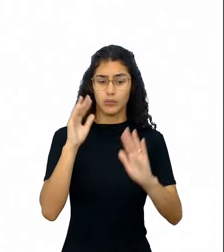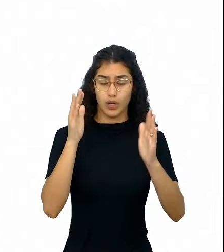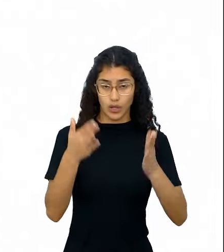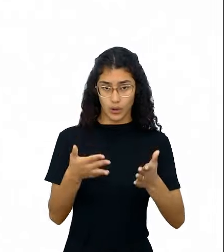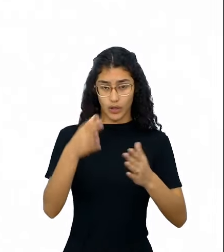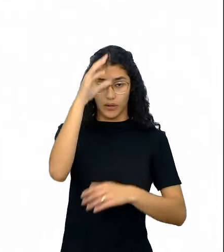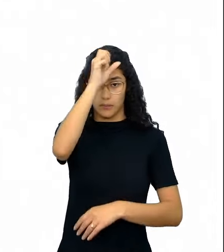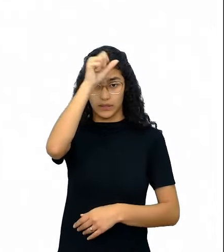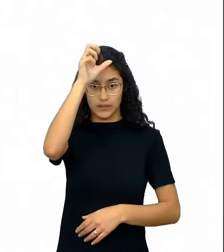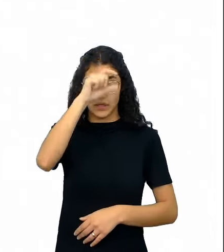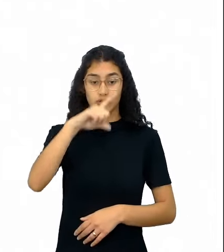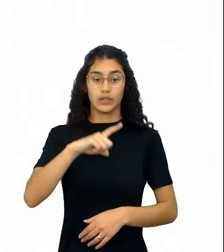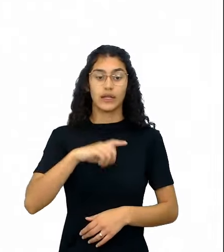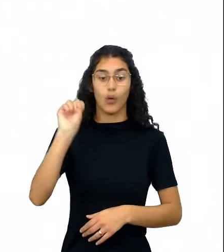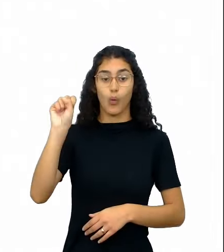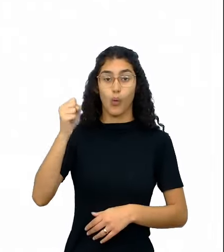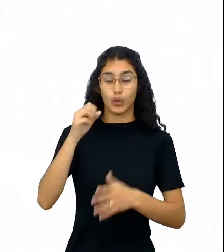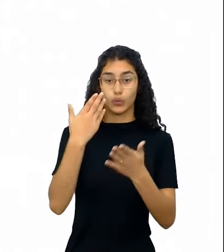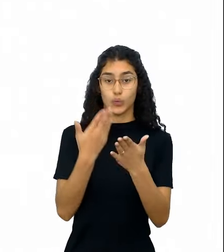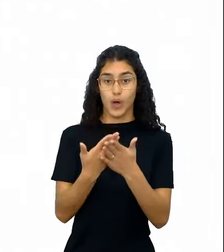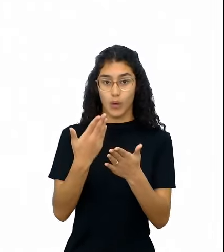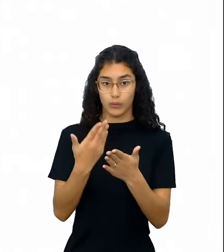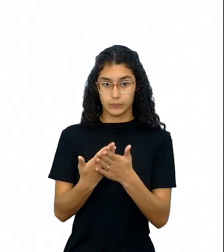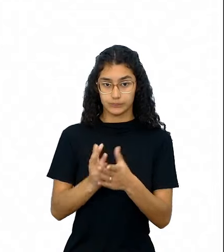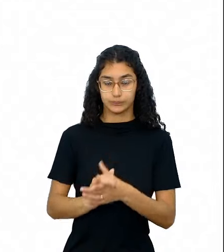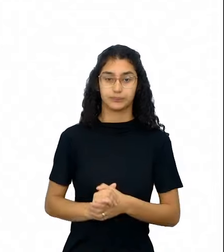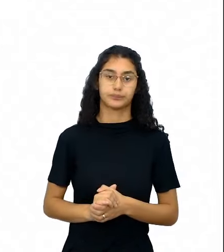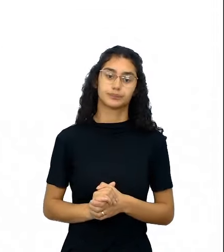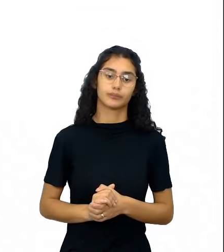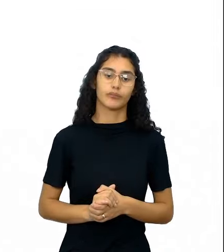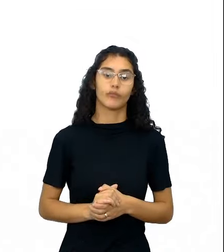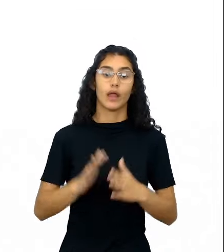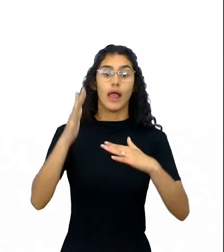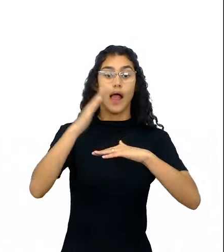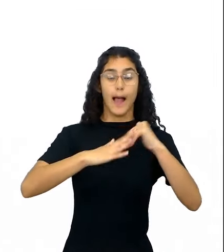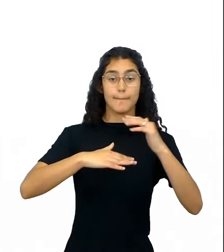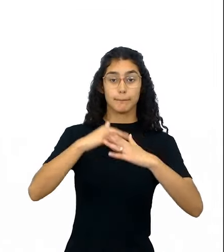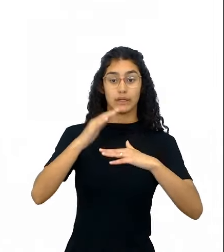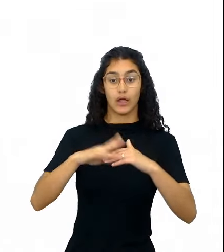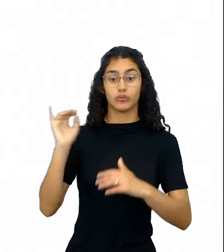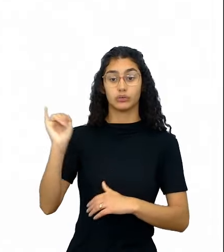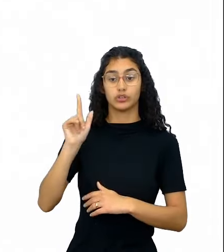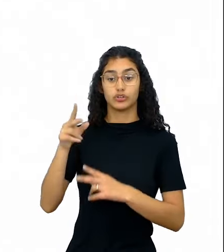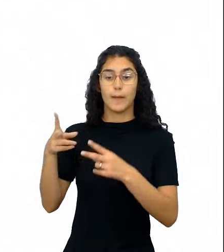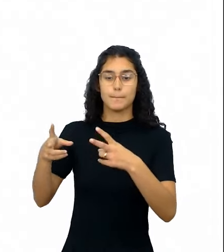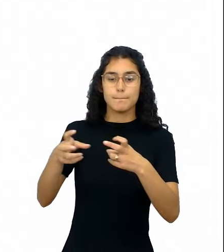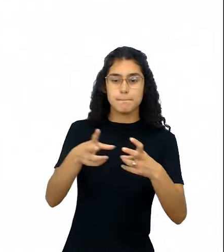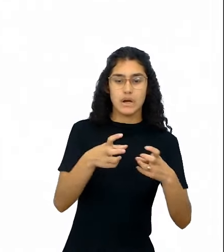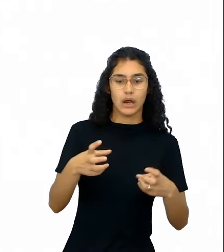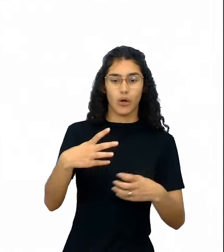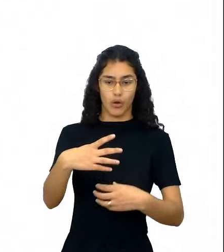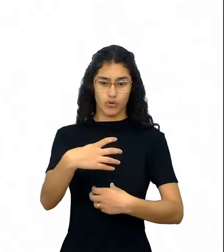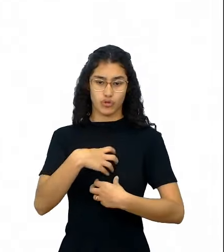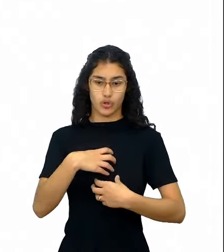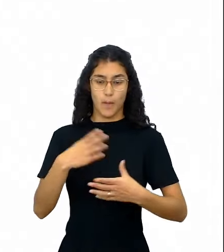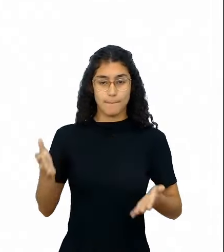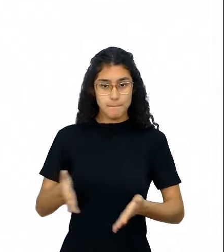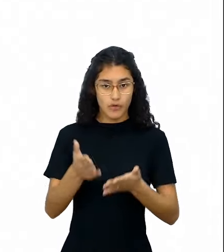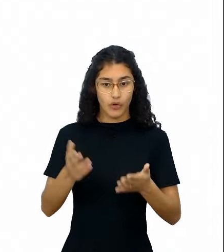de aprendizagem, 8 aulas. E a habilidade essencial é analisar os